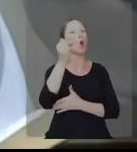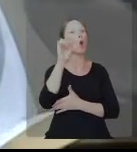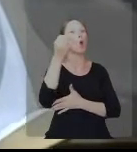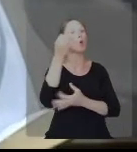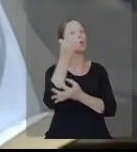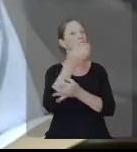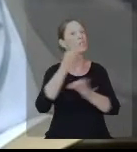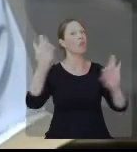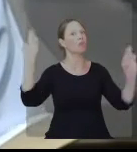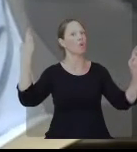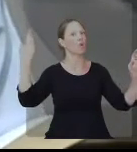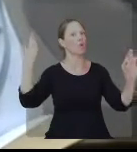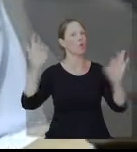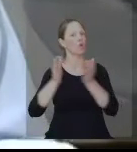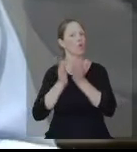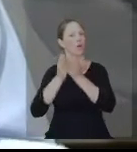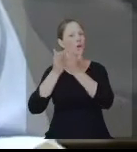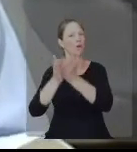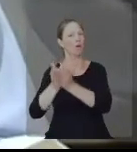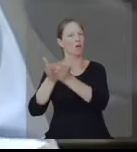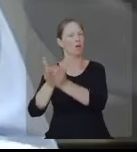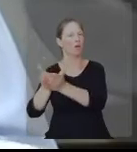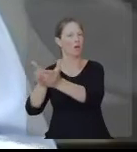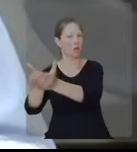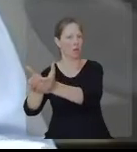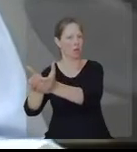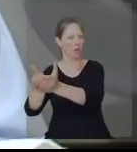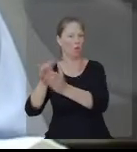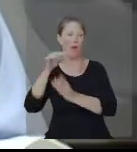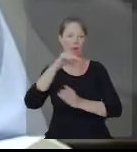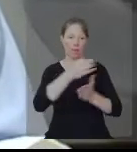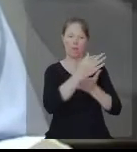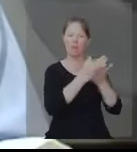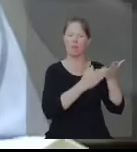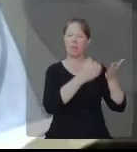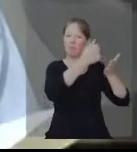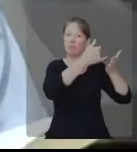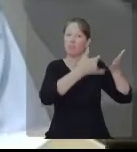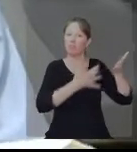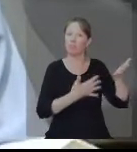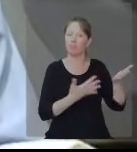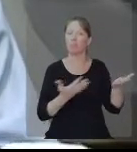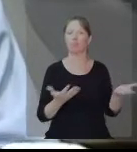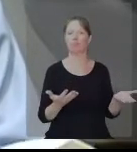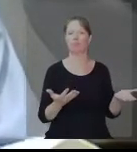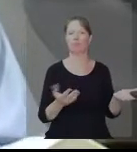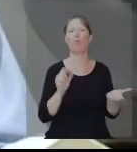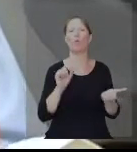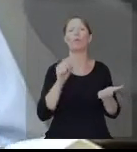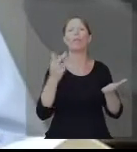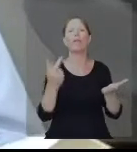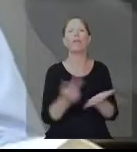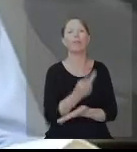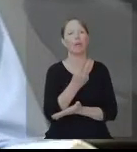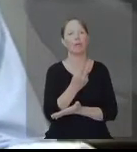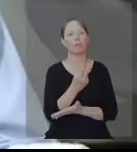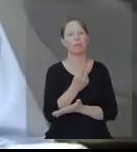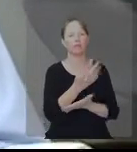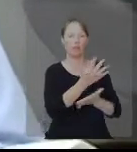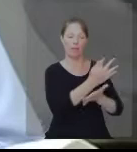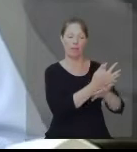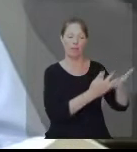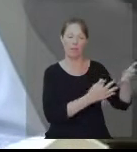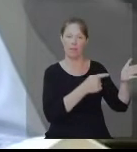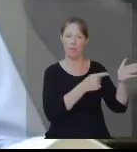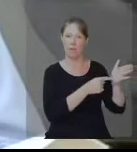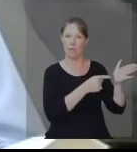água. Então, aqui temos esta referência. Bom, o que acontece? Como aqui